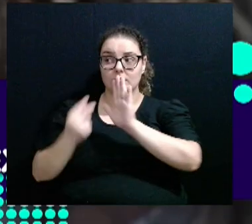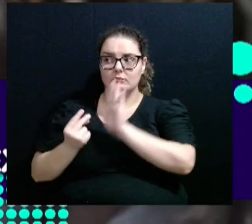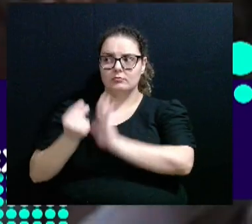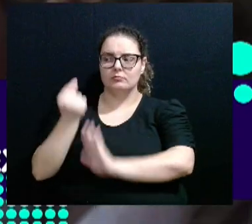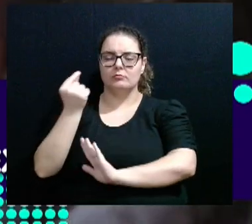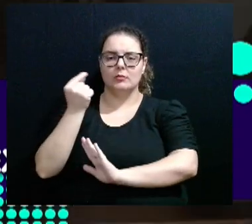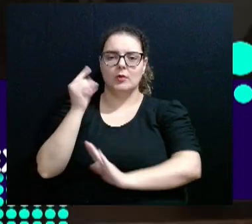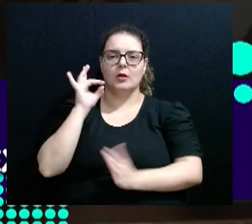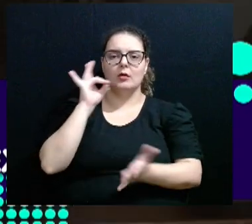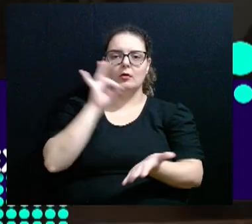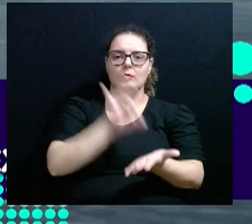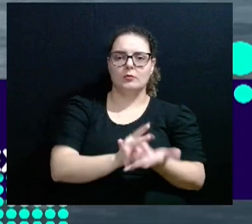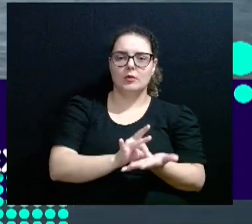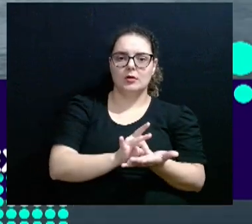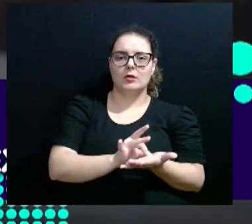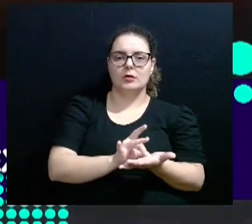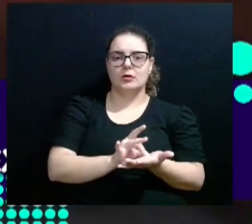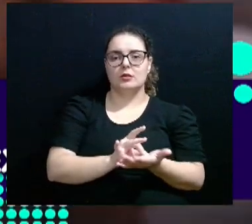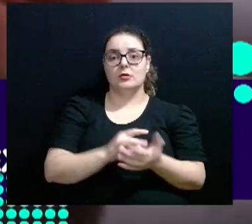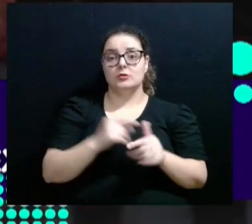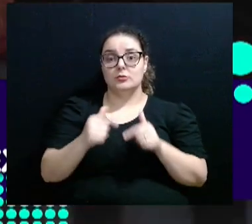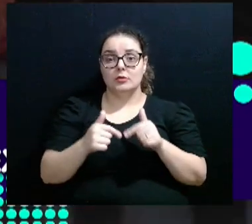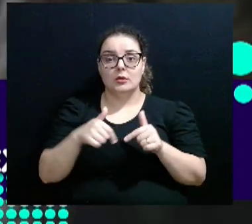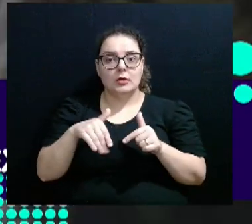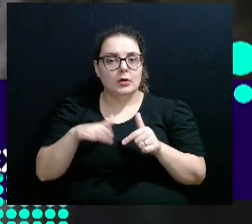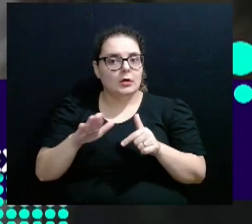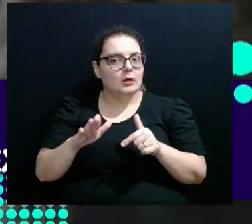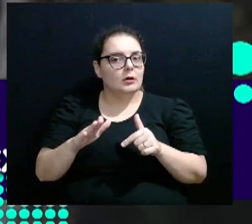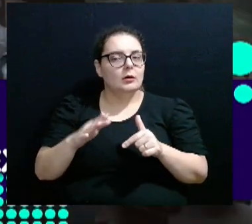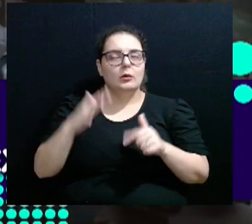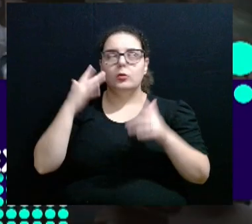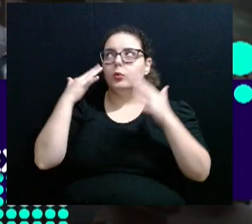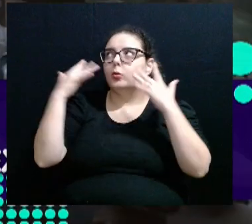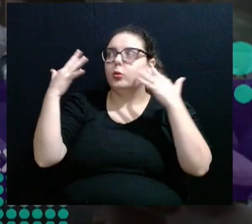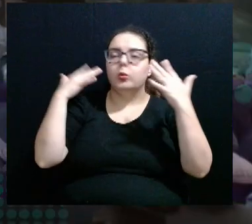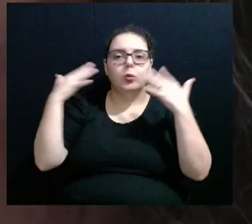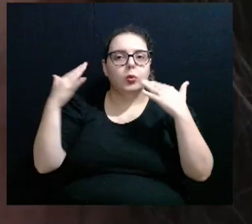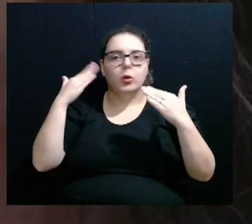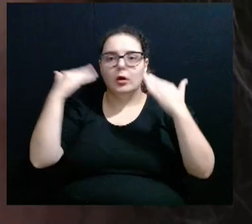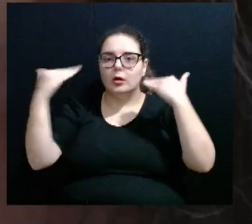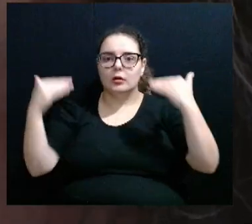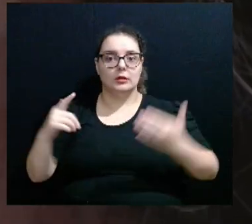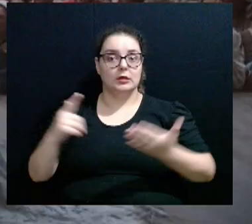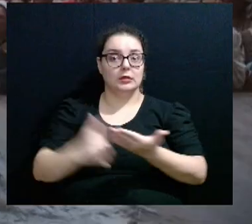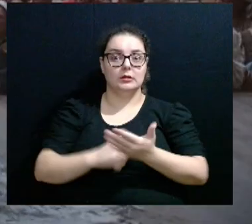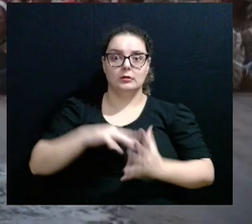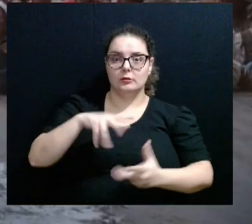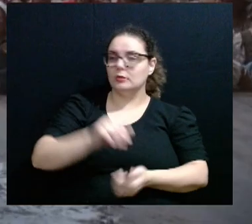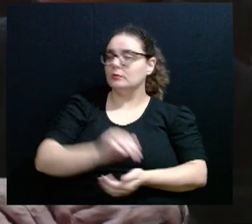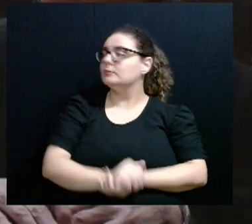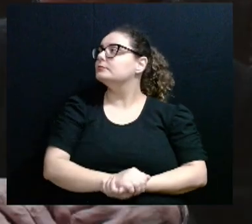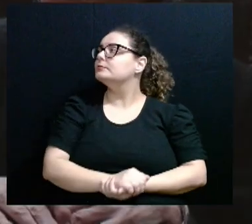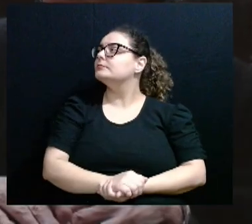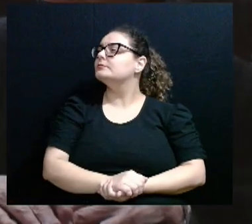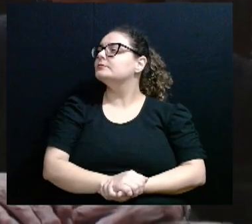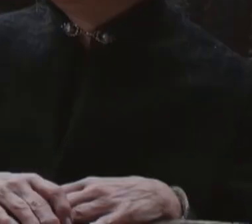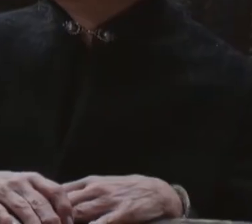a uma das obras mais icônicas da literatura mundial. What do you see?